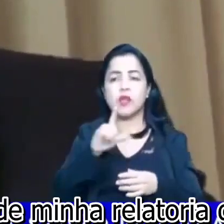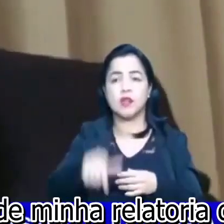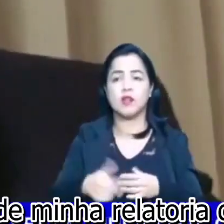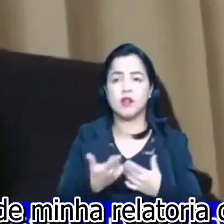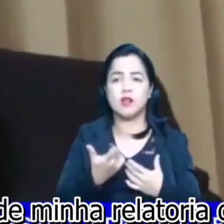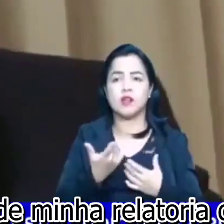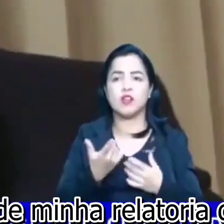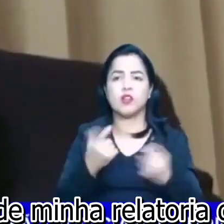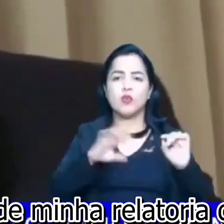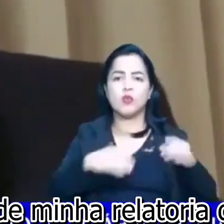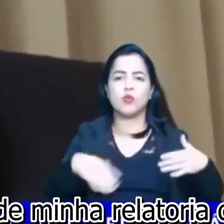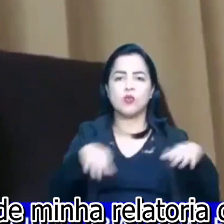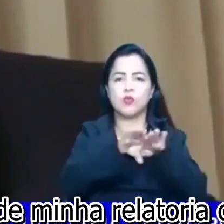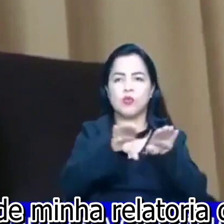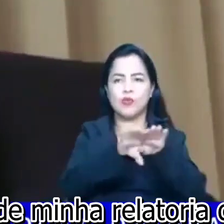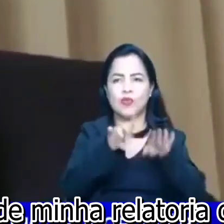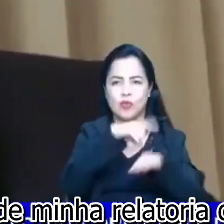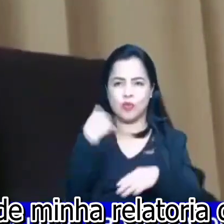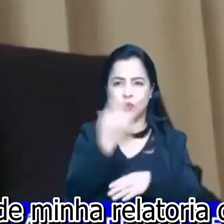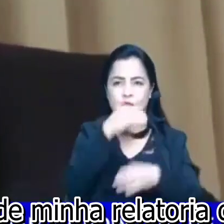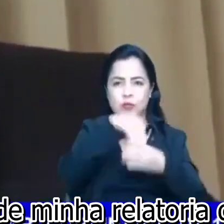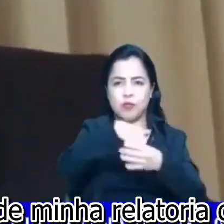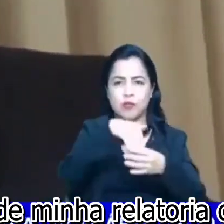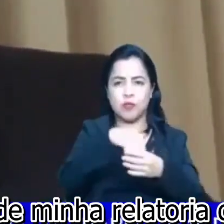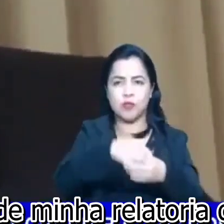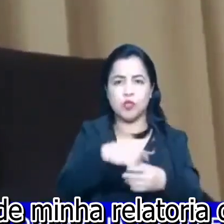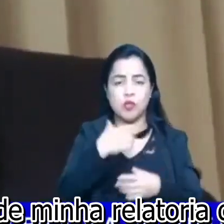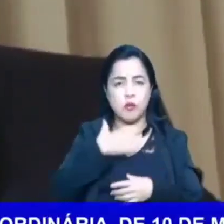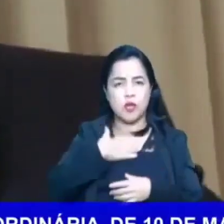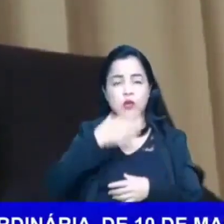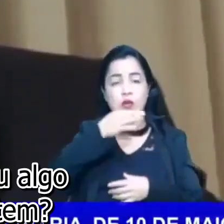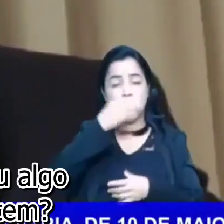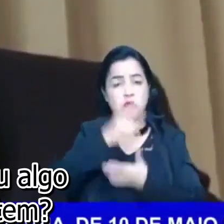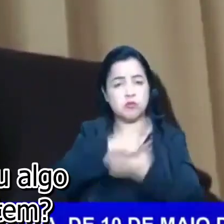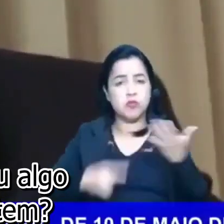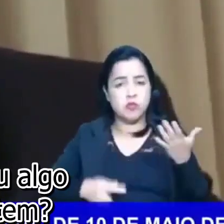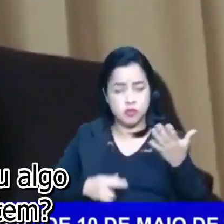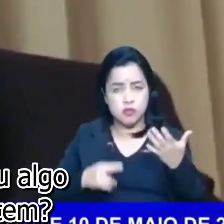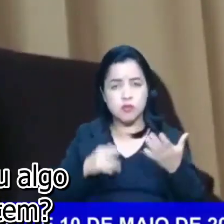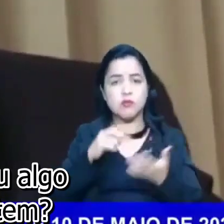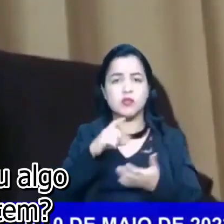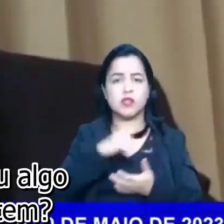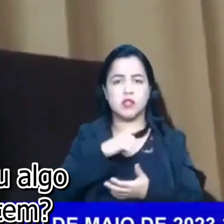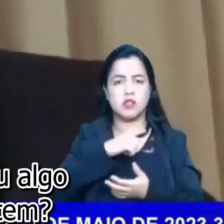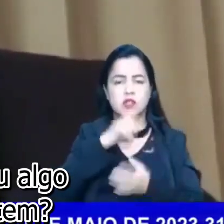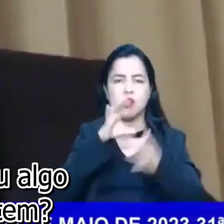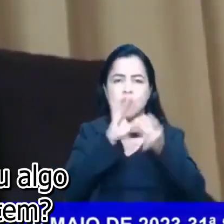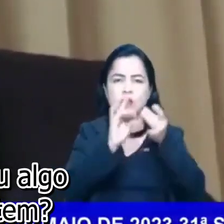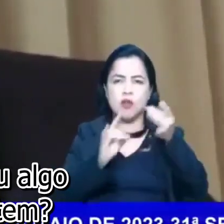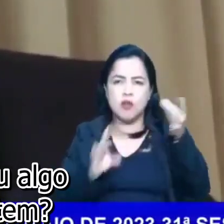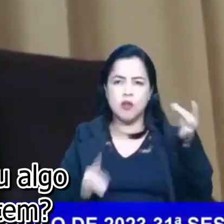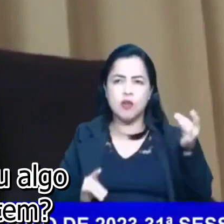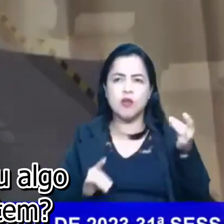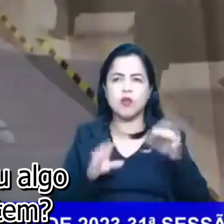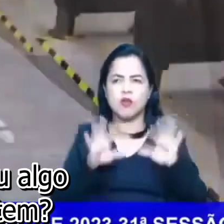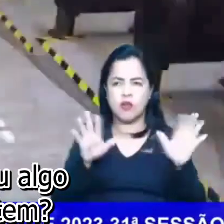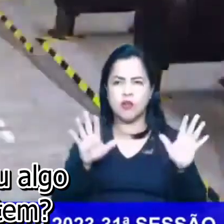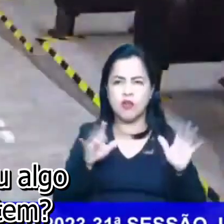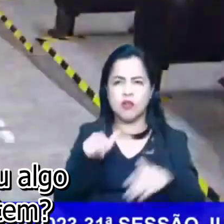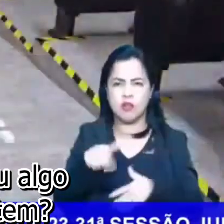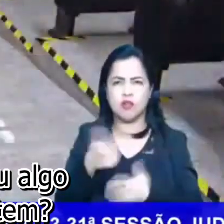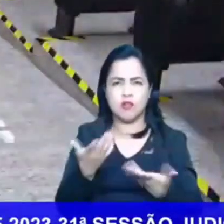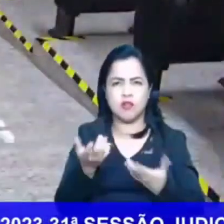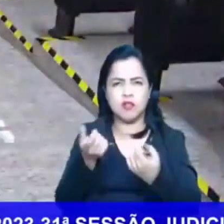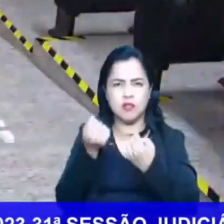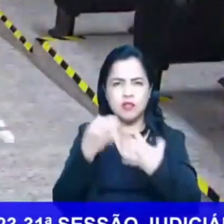daqueles semelhantes ao que nós votamos, inclusive um de minha relatoria, que tem relação com detalhamento de conta ou algo assim. É isso? Foi isso que